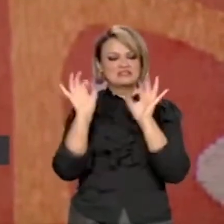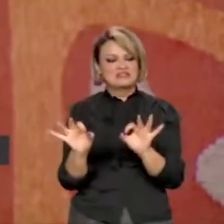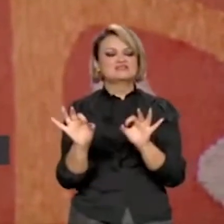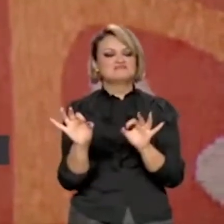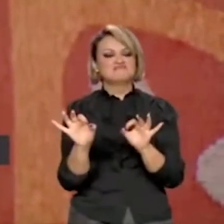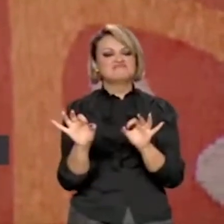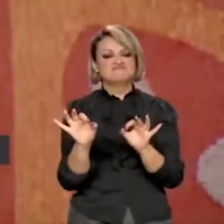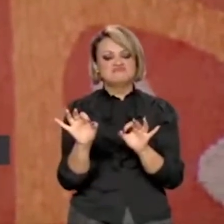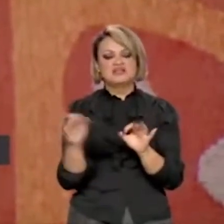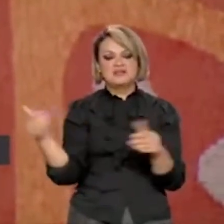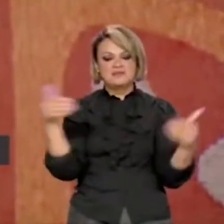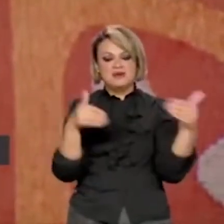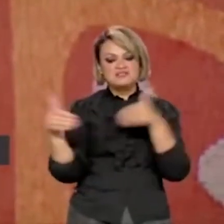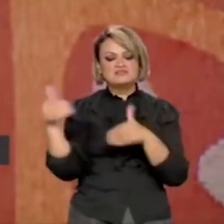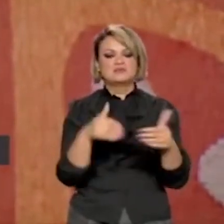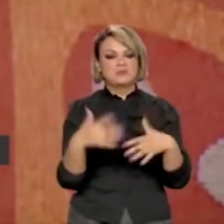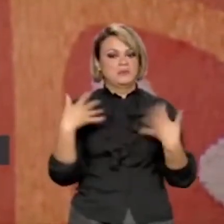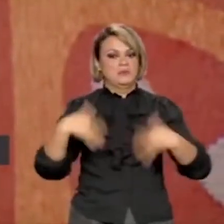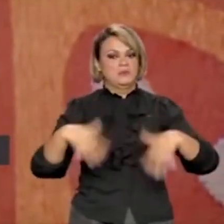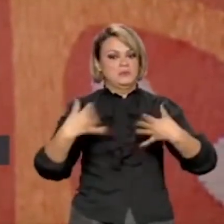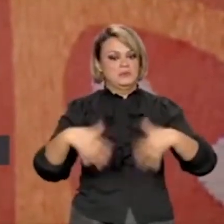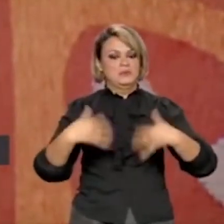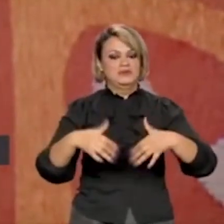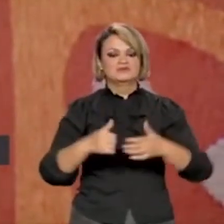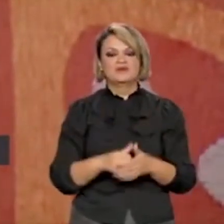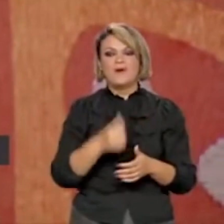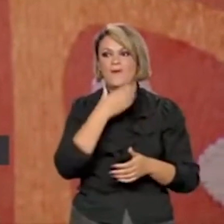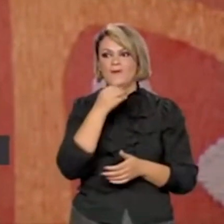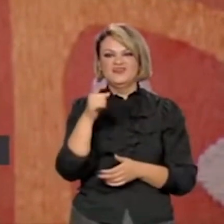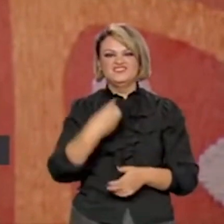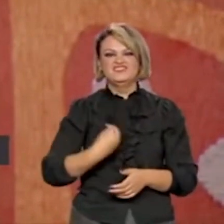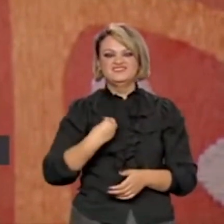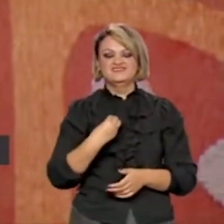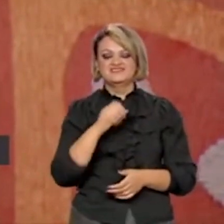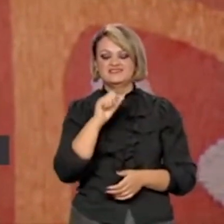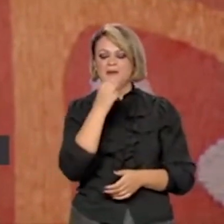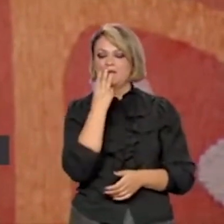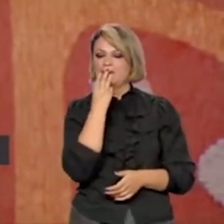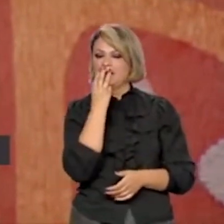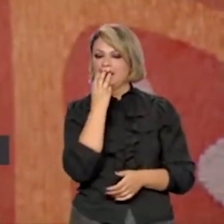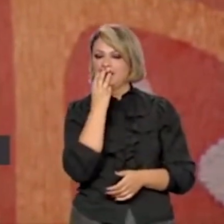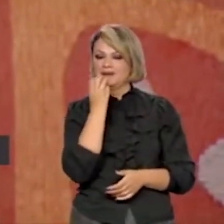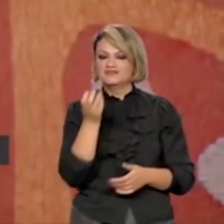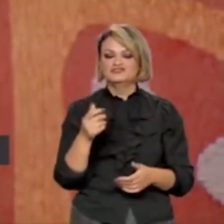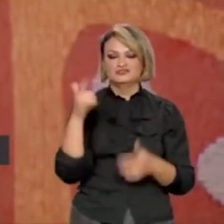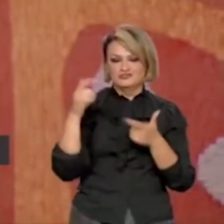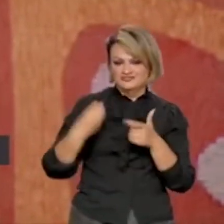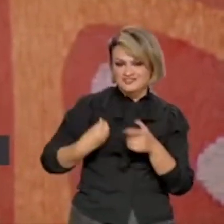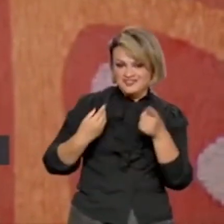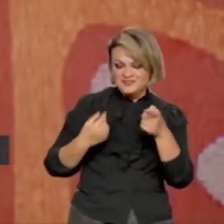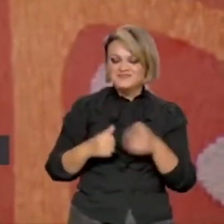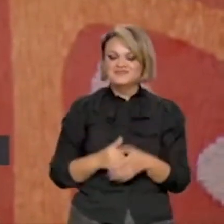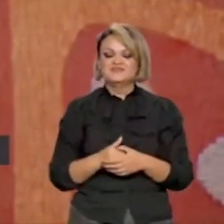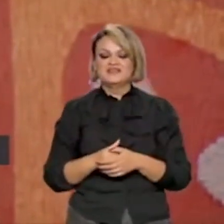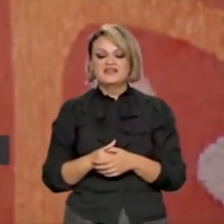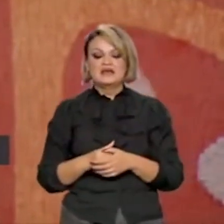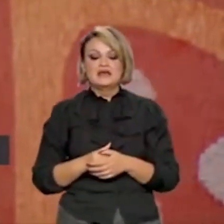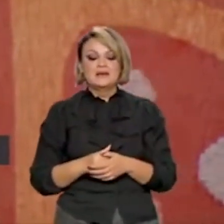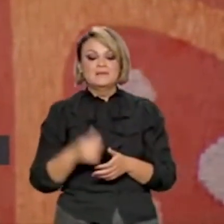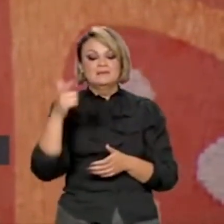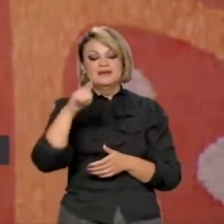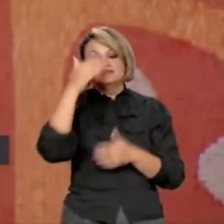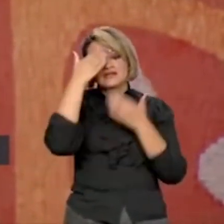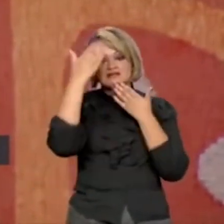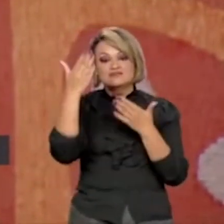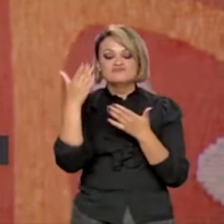vão ter uma participação envolvimento muito grande também aqui no nosso conselho fazer um agradecimento especial